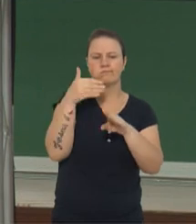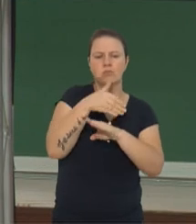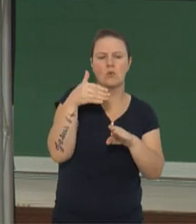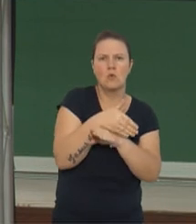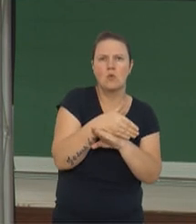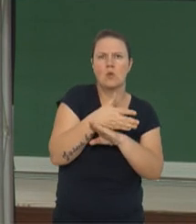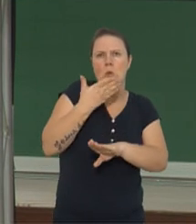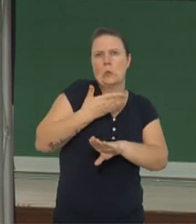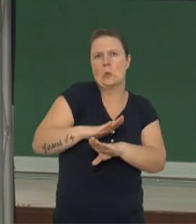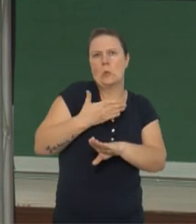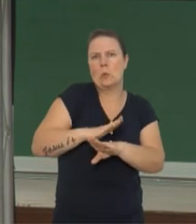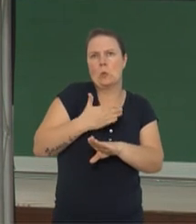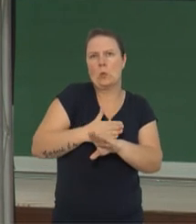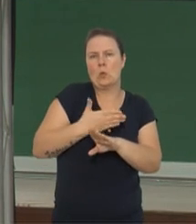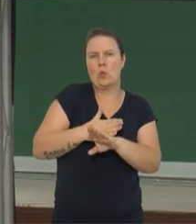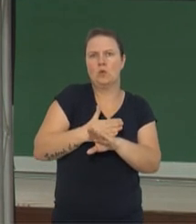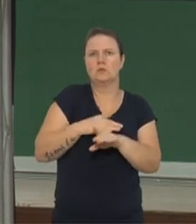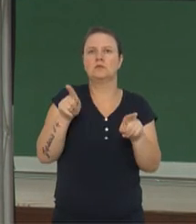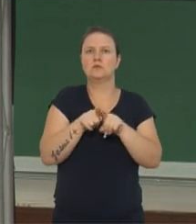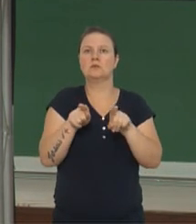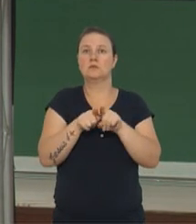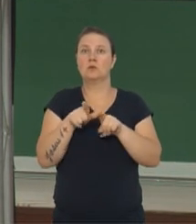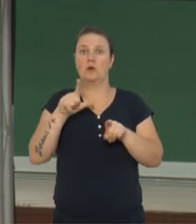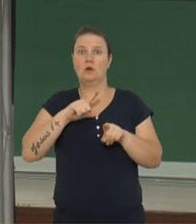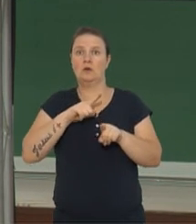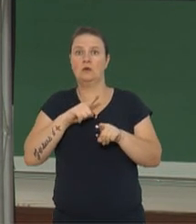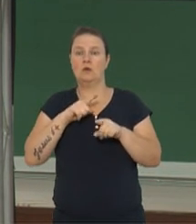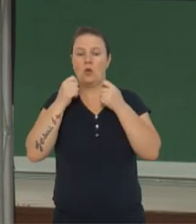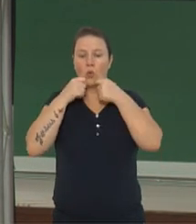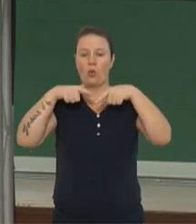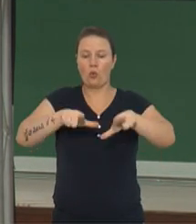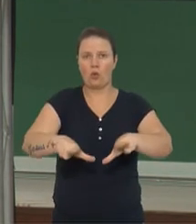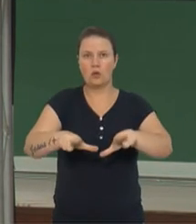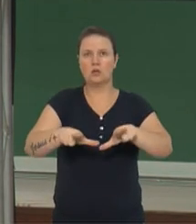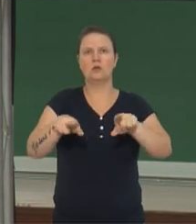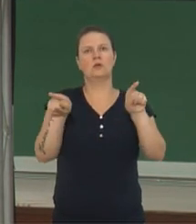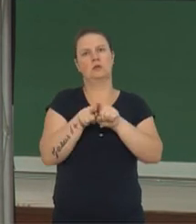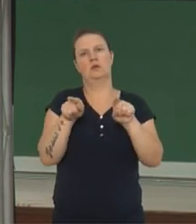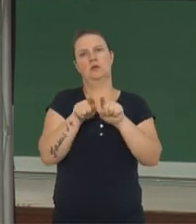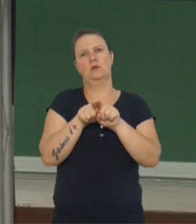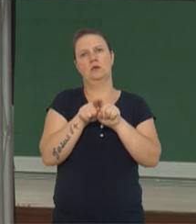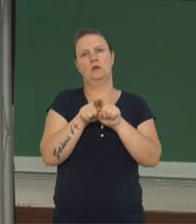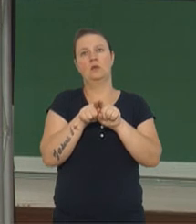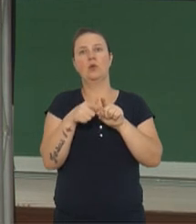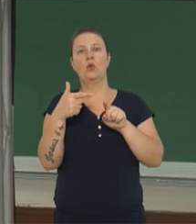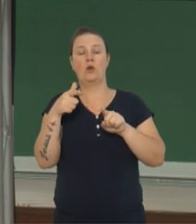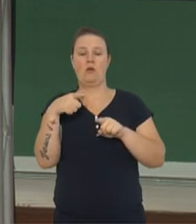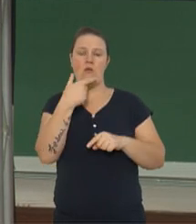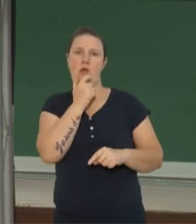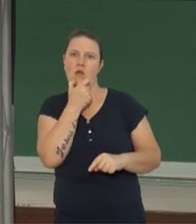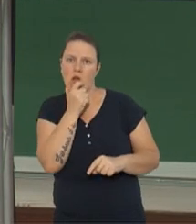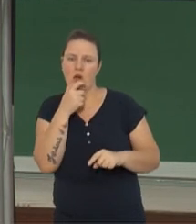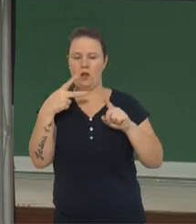plataformas disponibilizadas para vocês. Nós temos a opção de língua estrangeira, inglês e espanhol. Escolhe uma